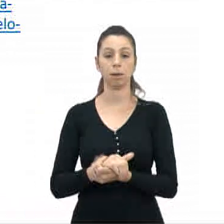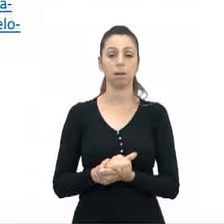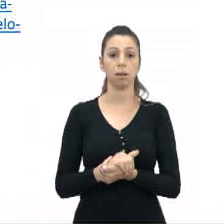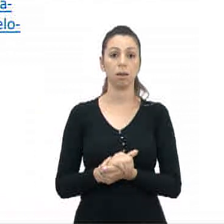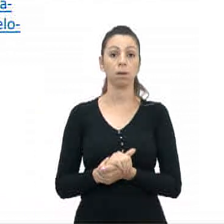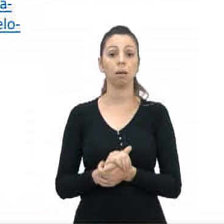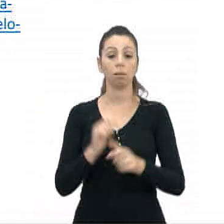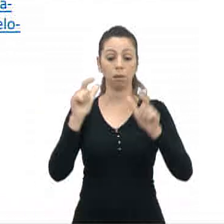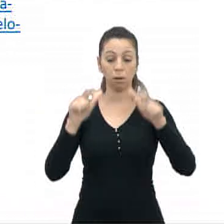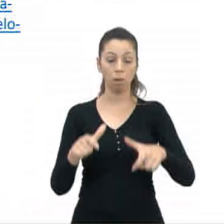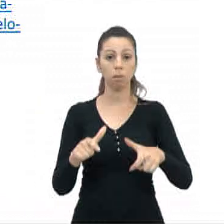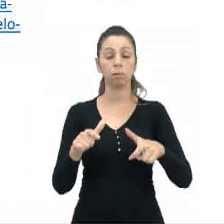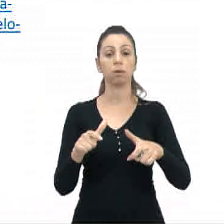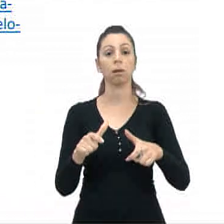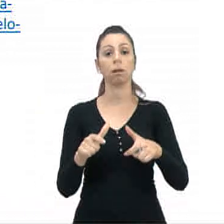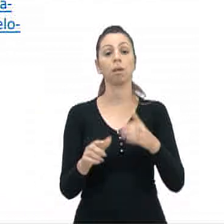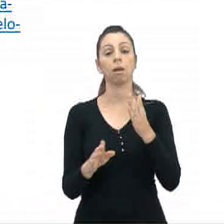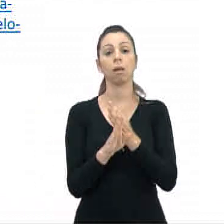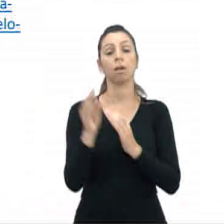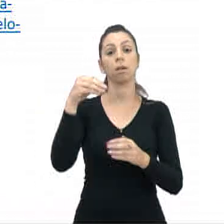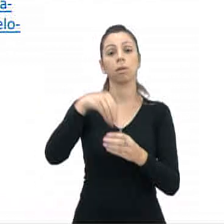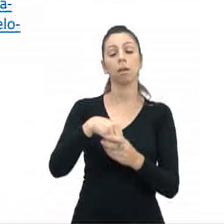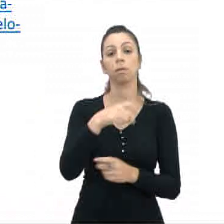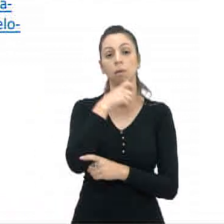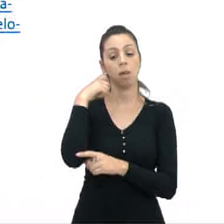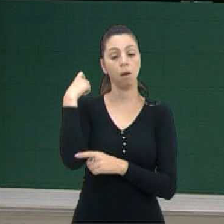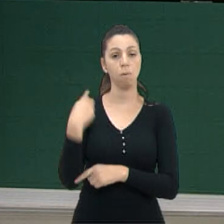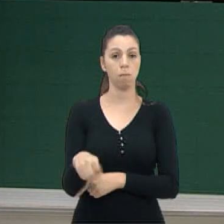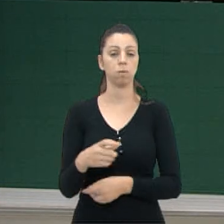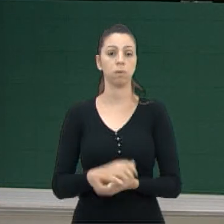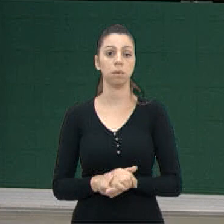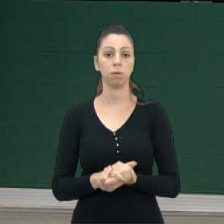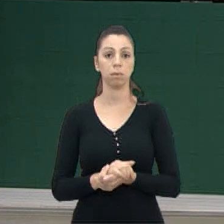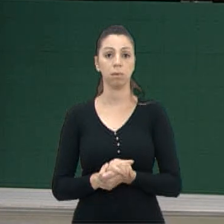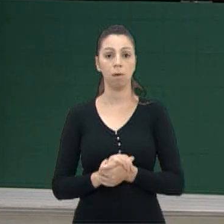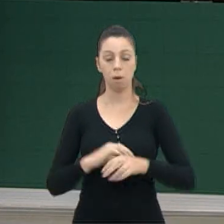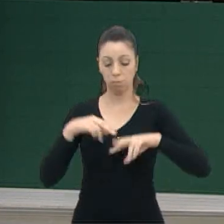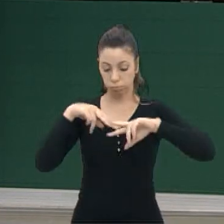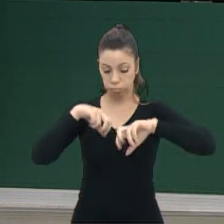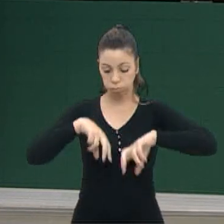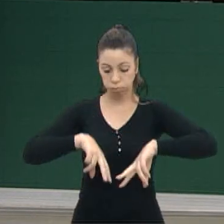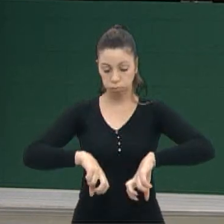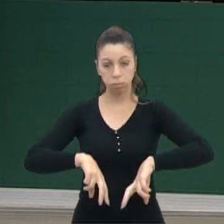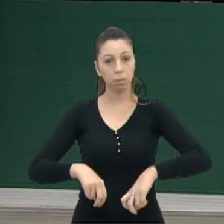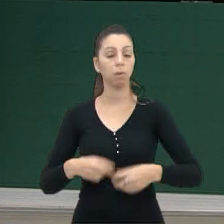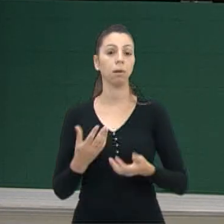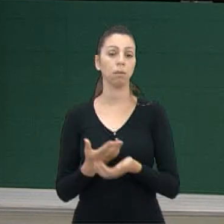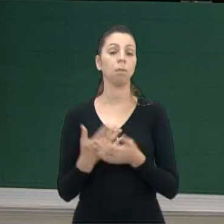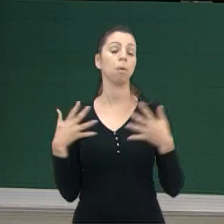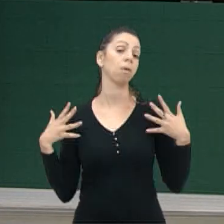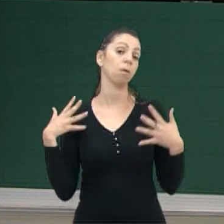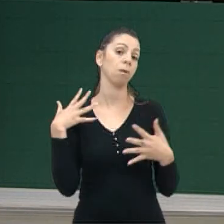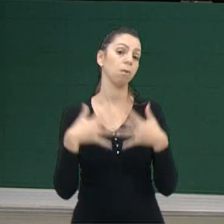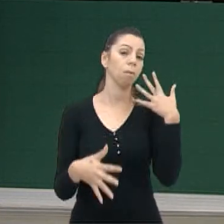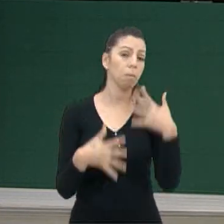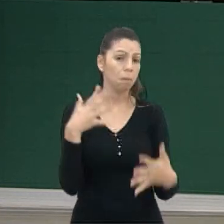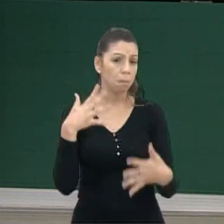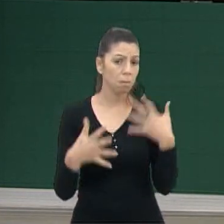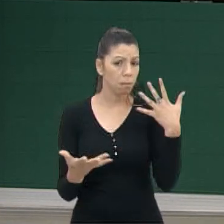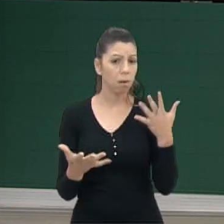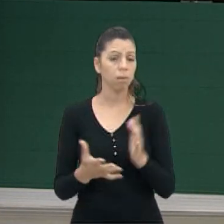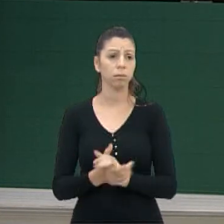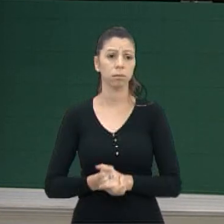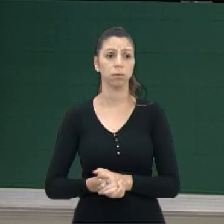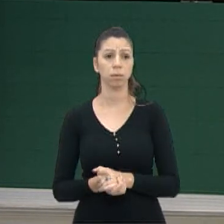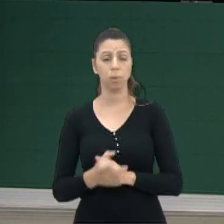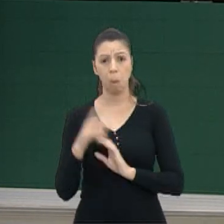Rússia, uma escavação desta para vocês verem a complexidade, tá?